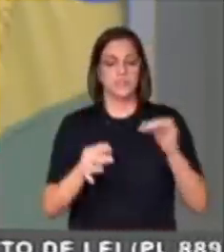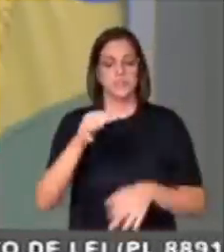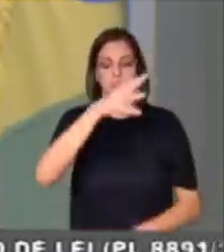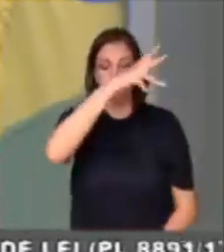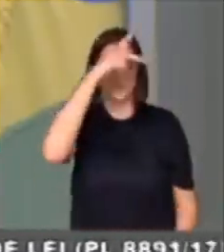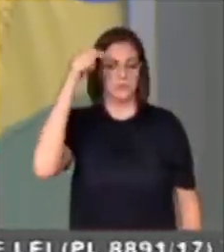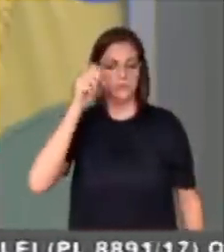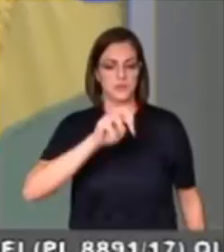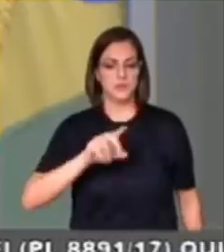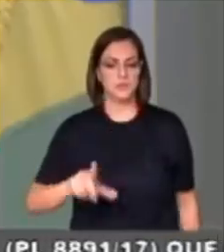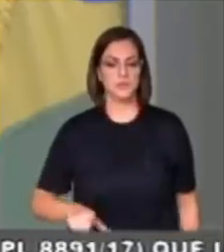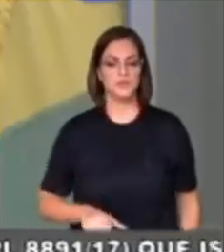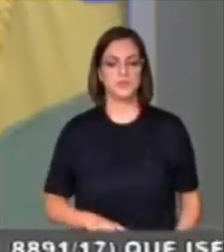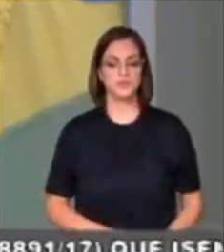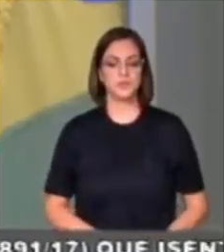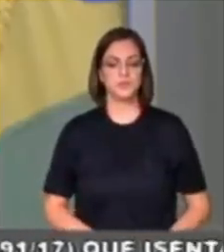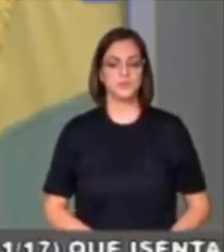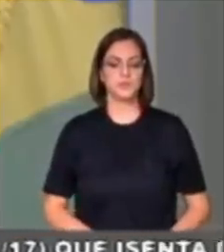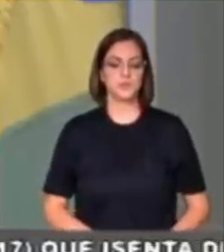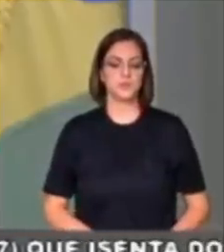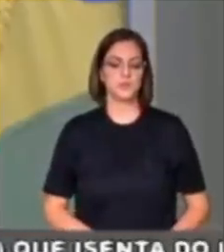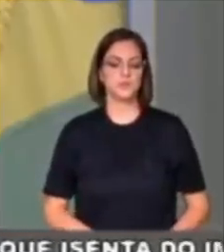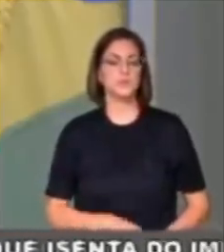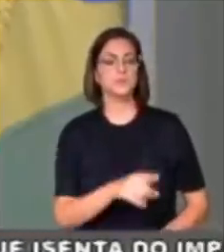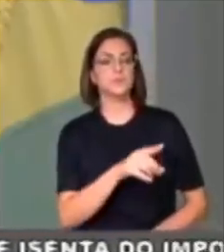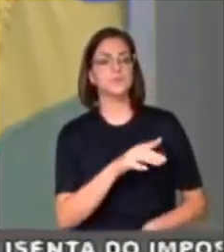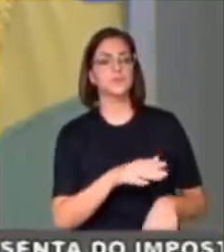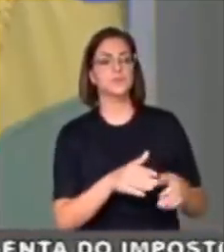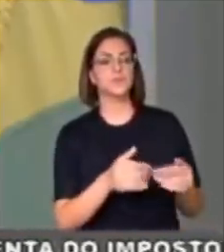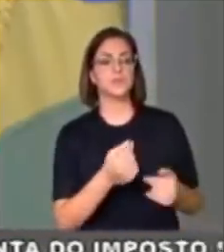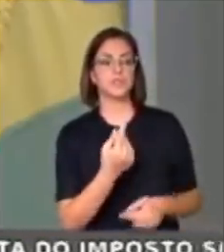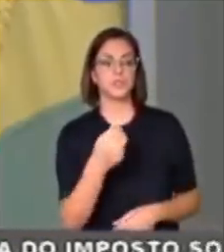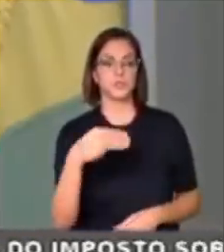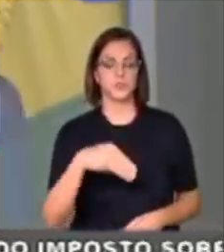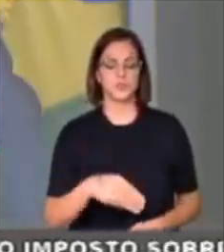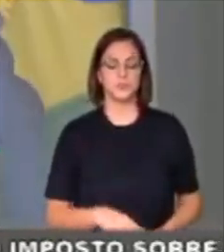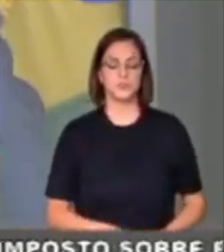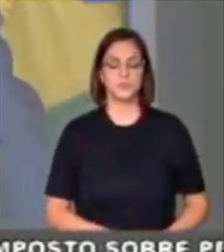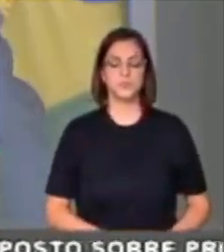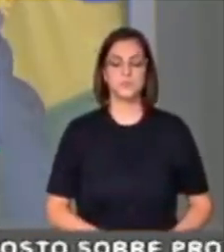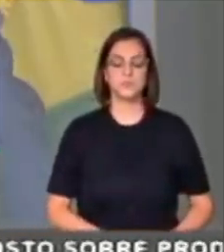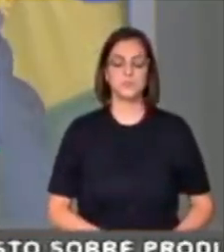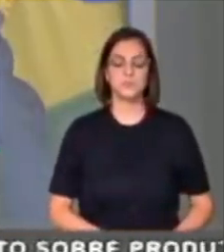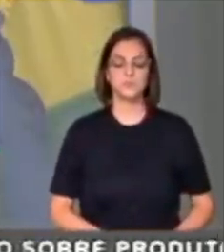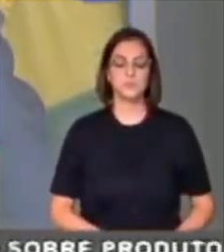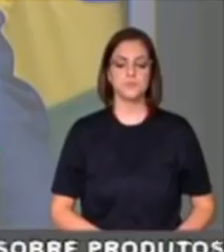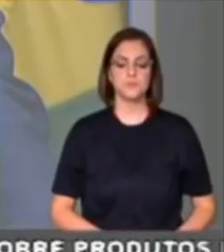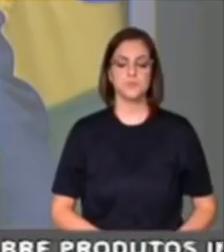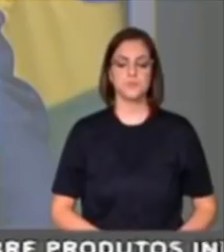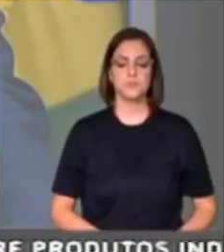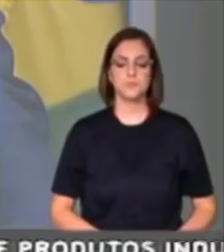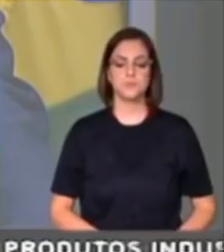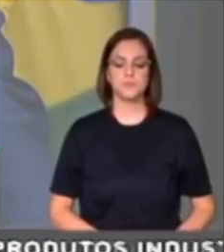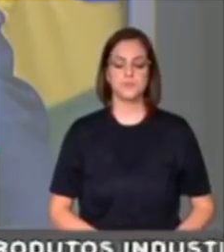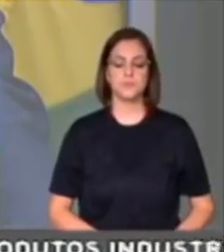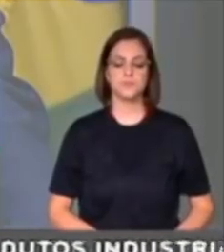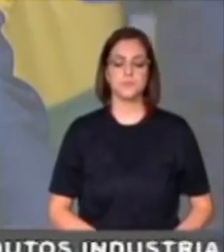minuto de orientação, senhor presidente, que só me foram concedidos os 5 de liderança, do Tribunal...